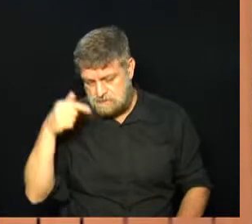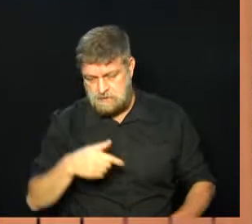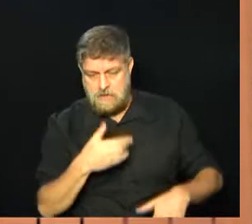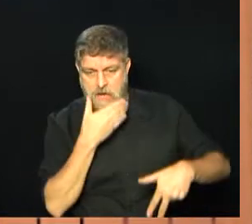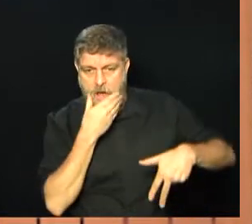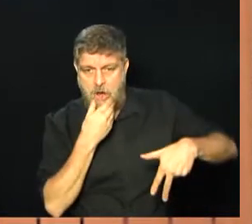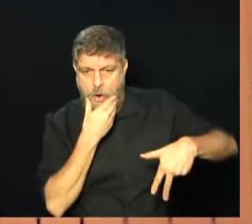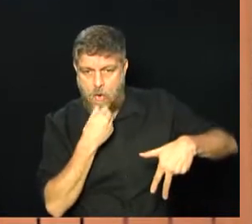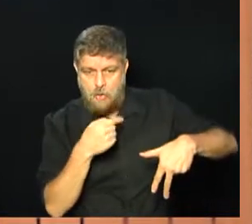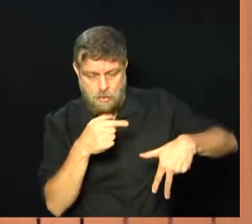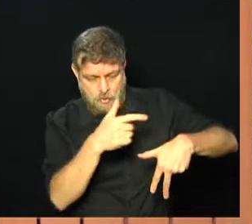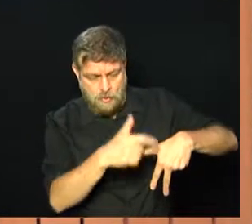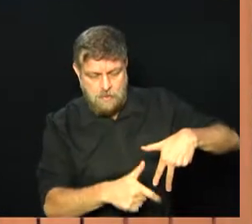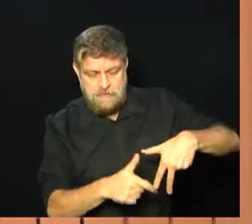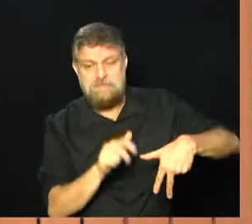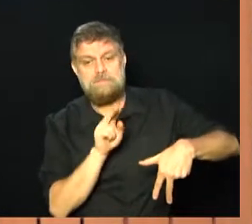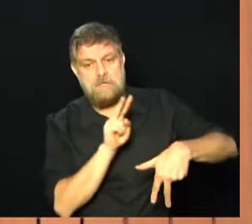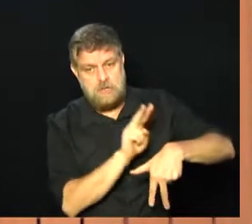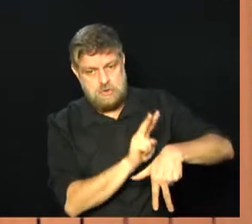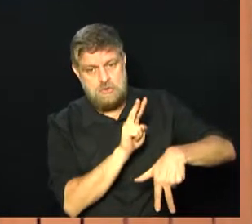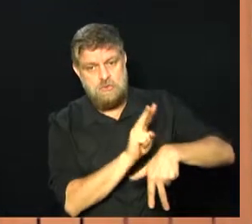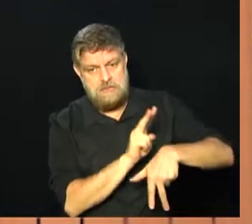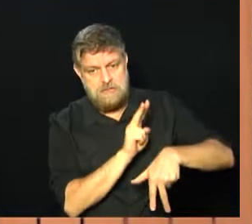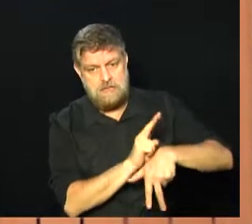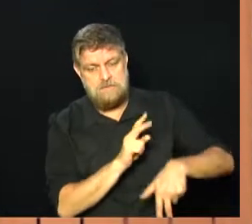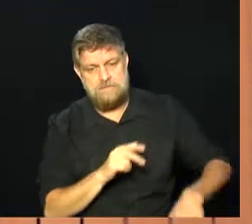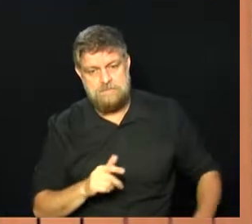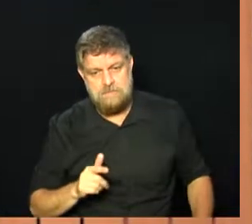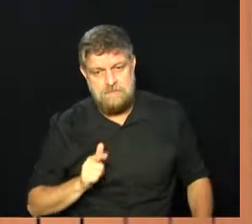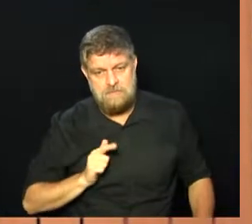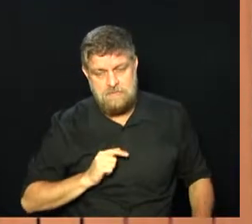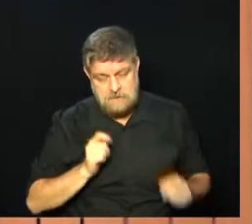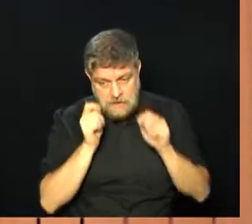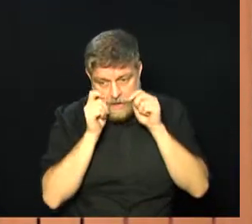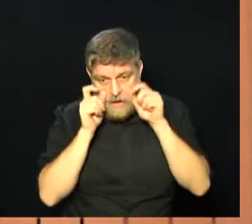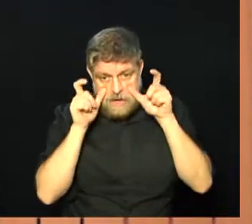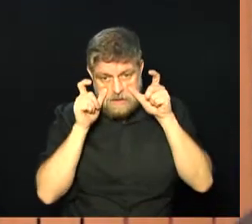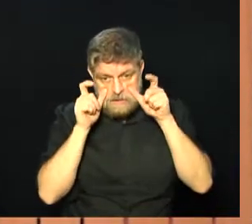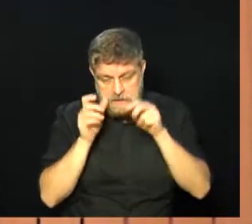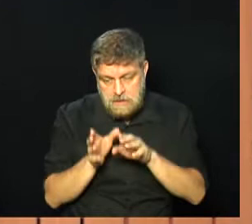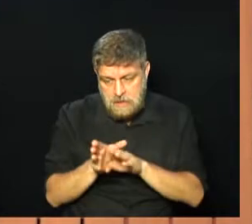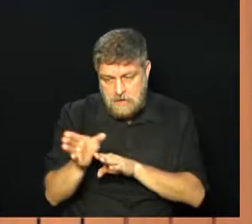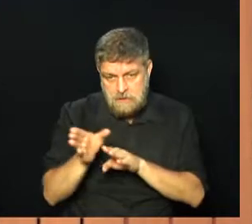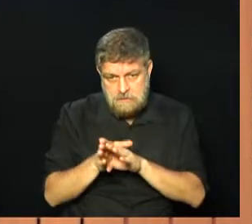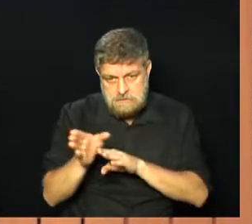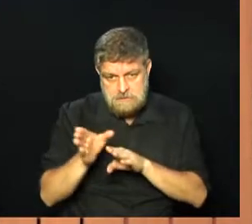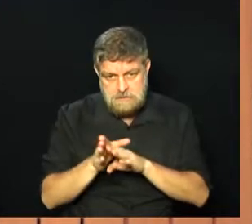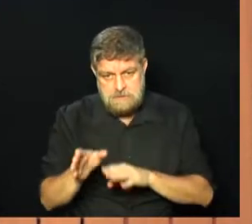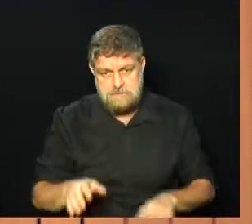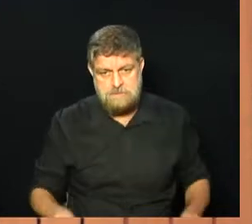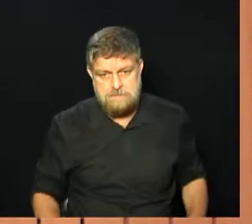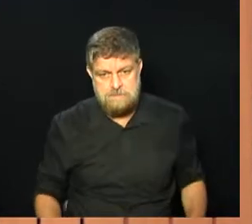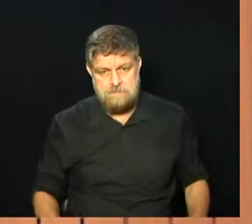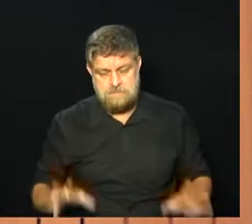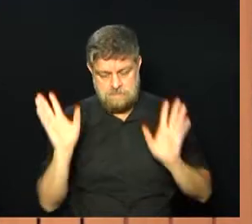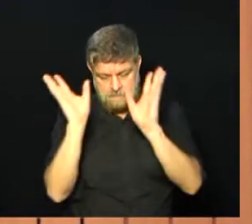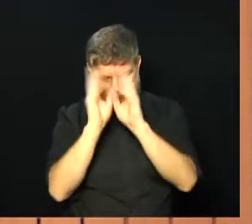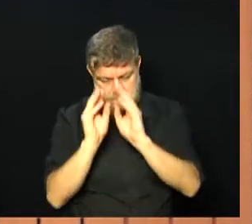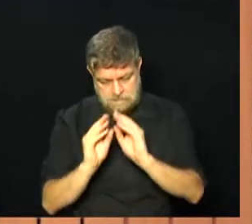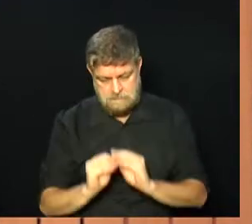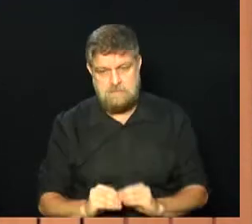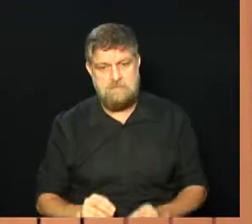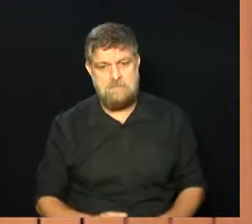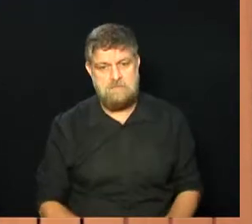cuidar e alertar mais as pessoas. É isso daí.